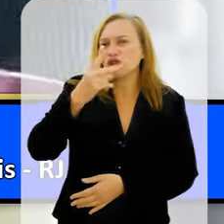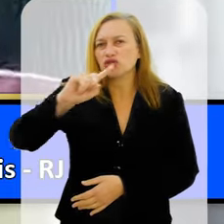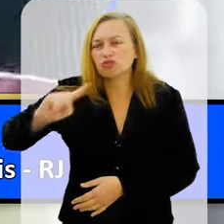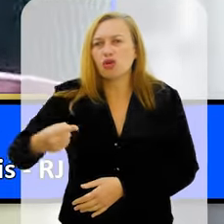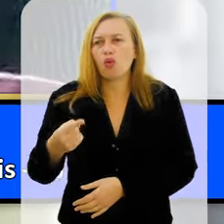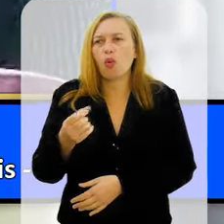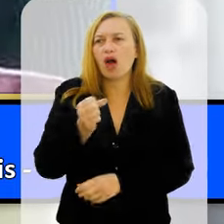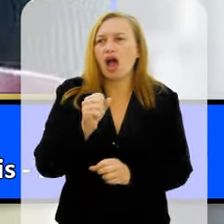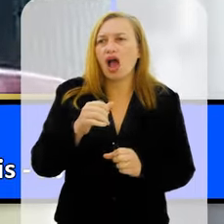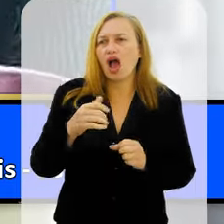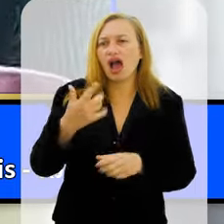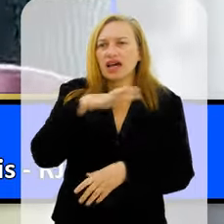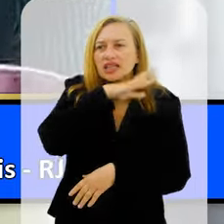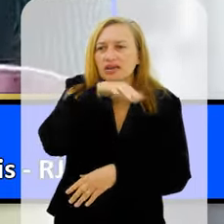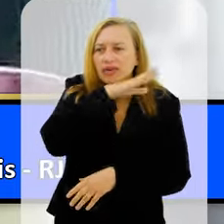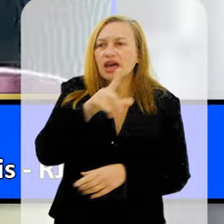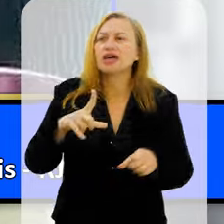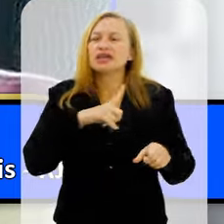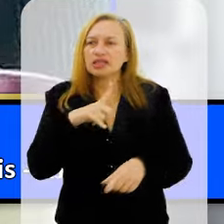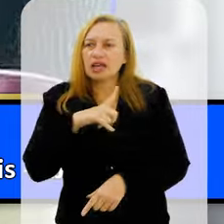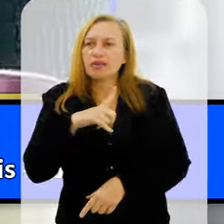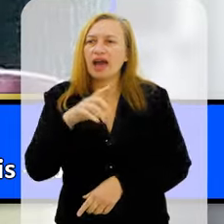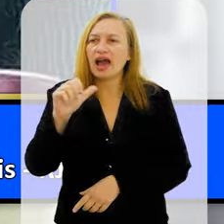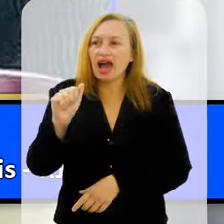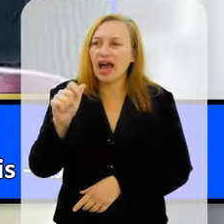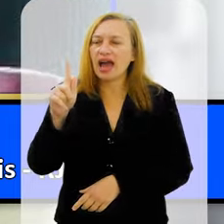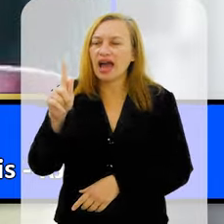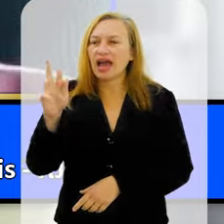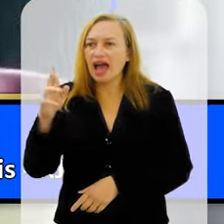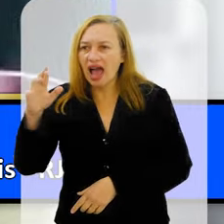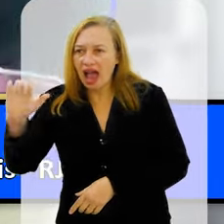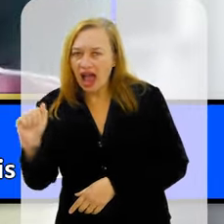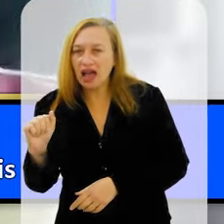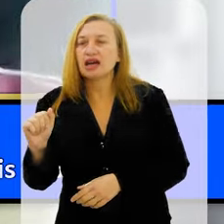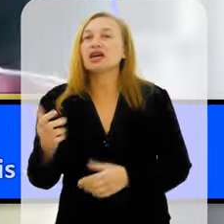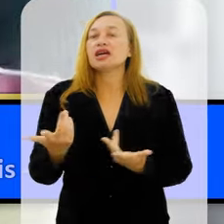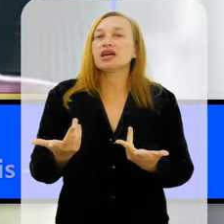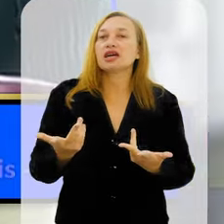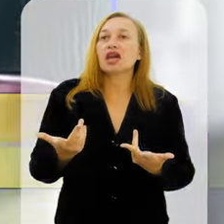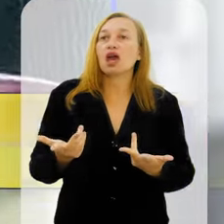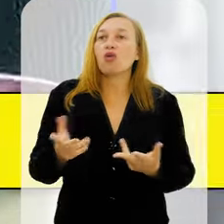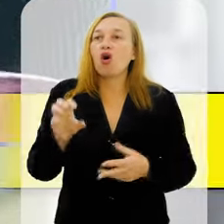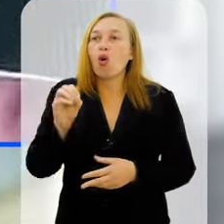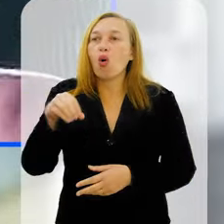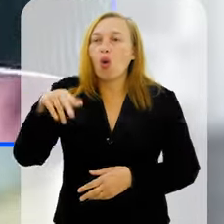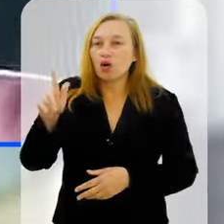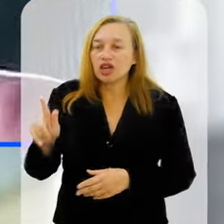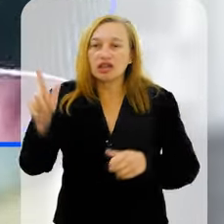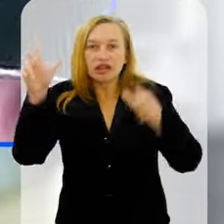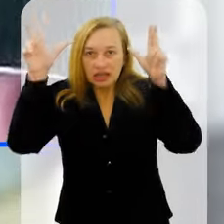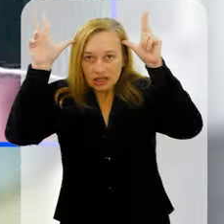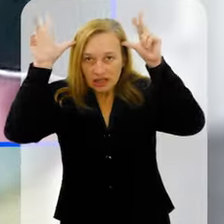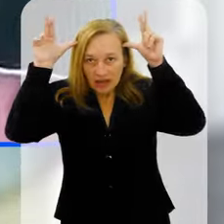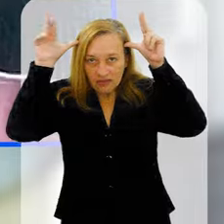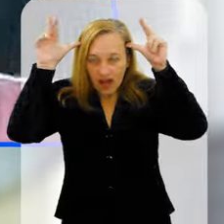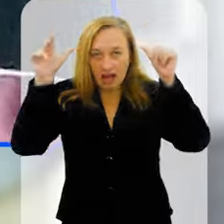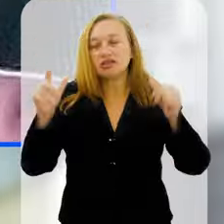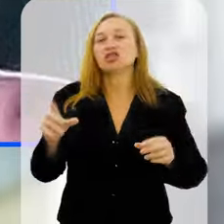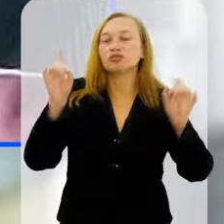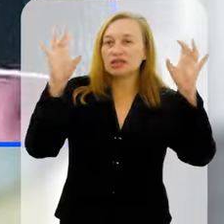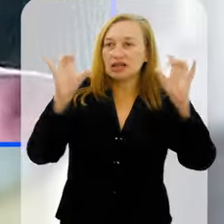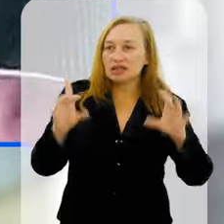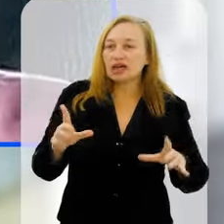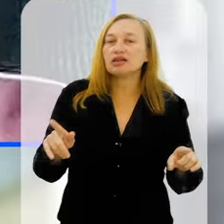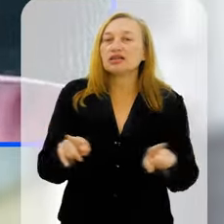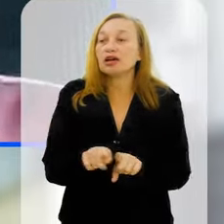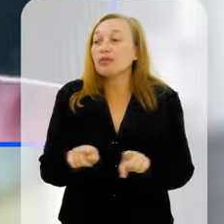animais. Nós temos a Garra, que inclusive é uma ONG especializada em cavalos, e outras, né, no próprio